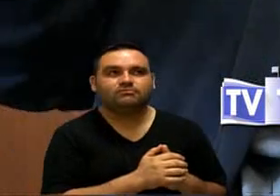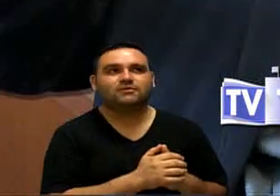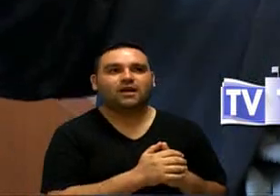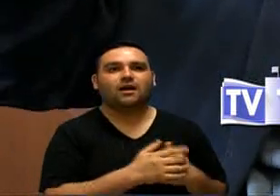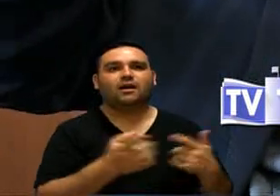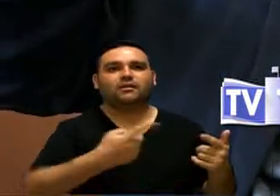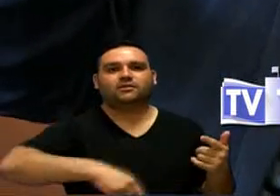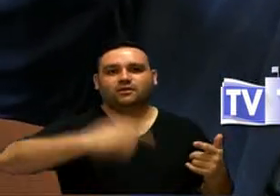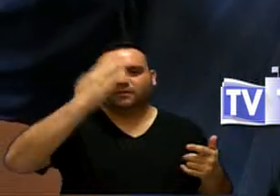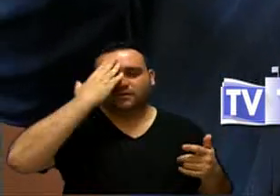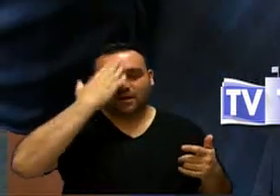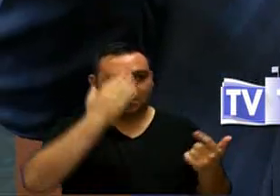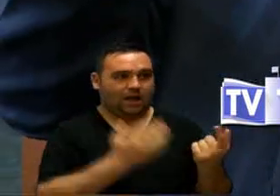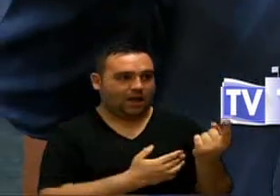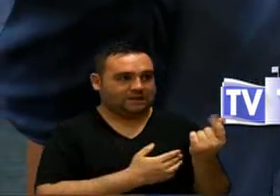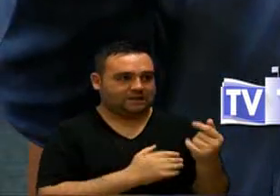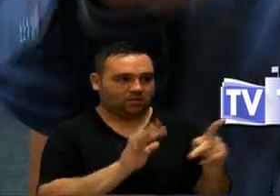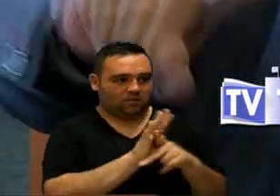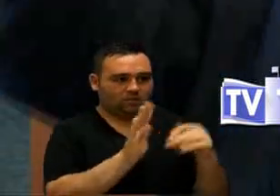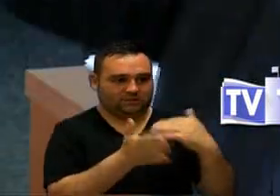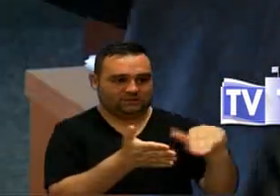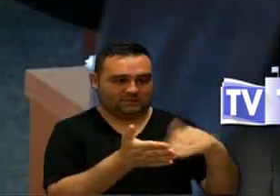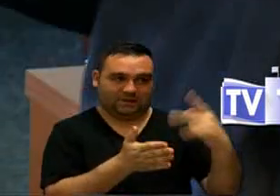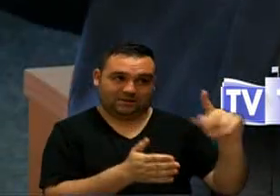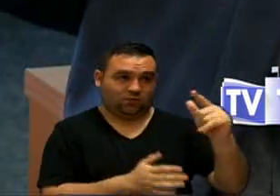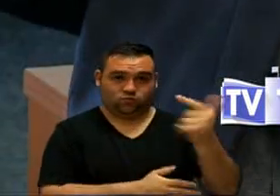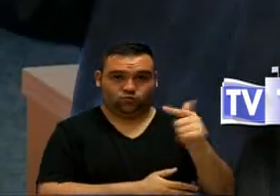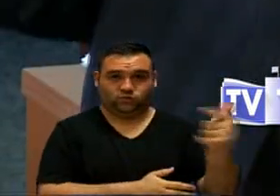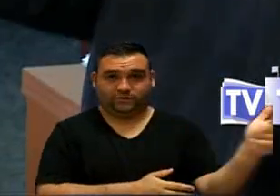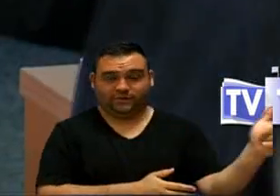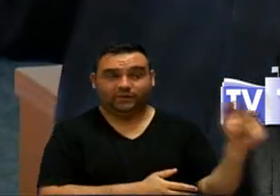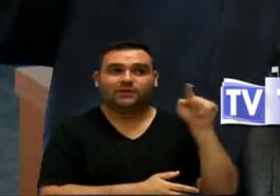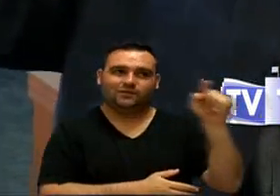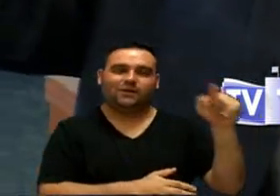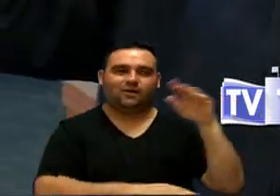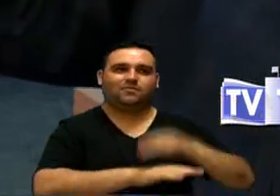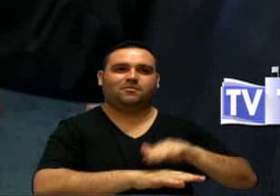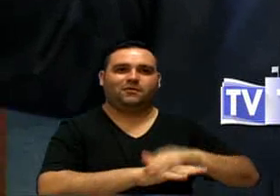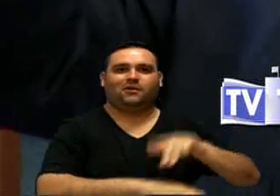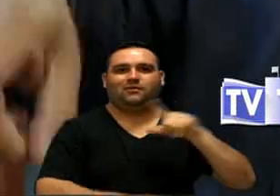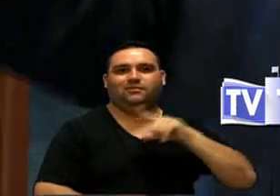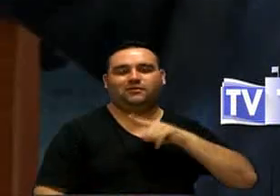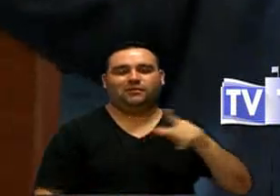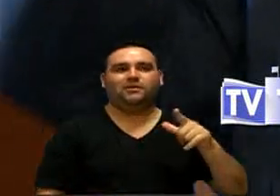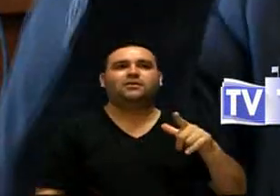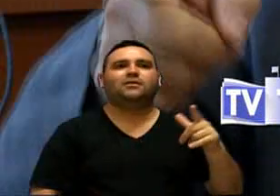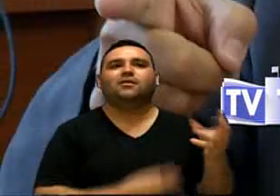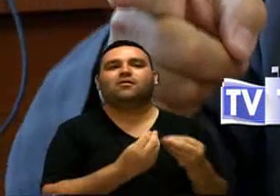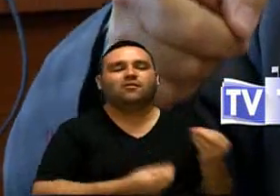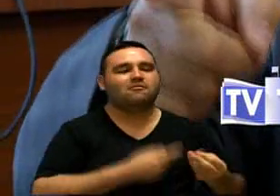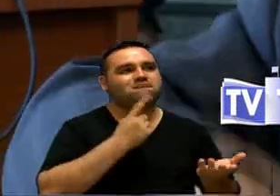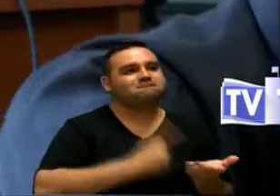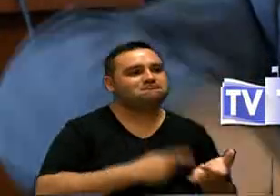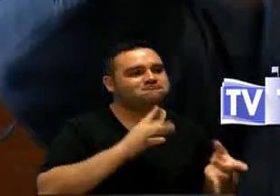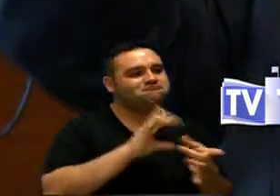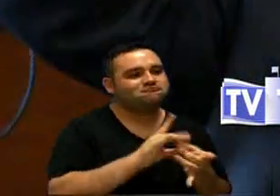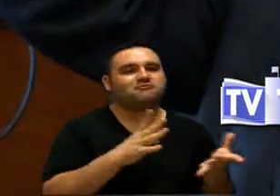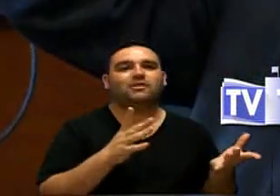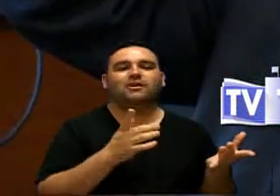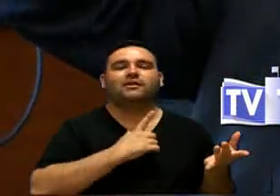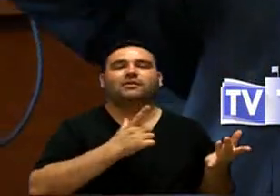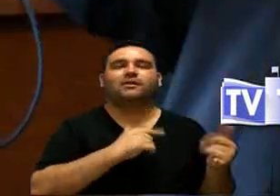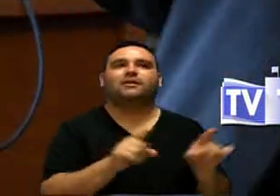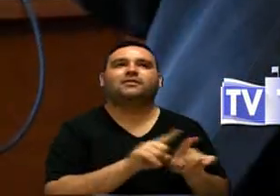A gente sabe do dinheiro que a secretaria do senhor não tem, e o senhor faz. O senhor faz com parceria, o senhor